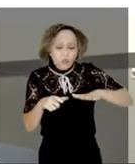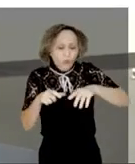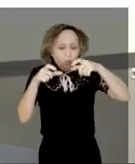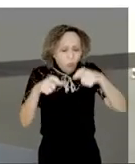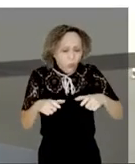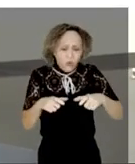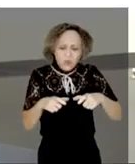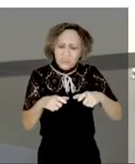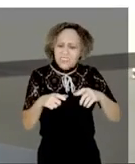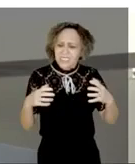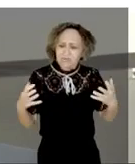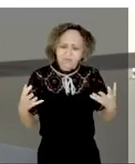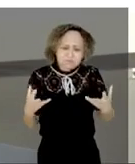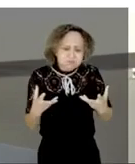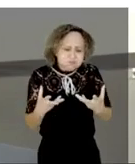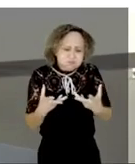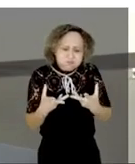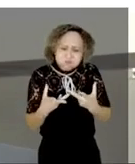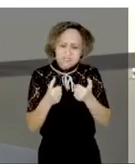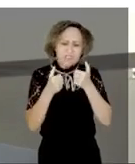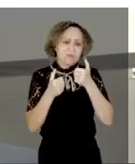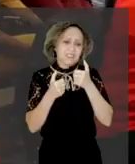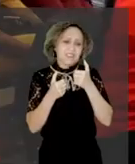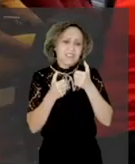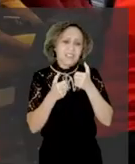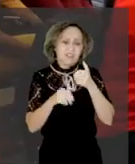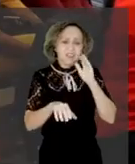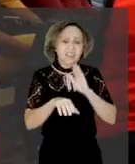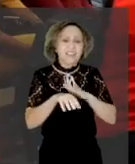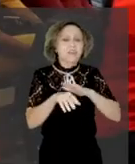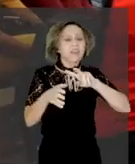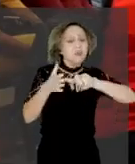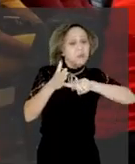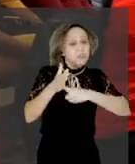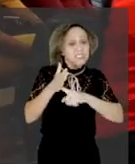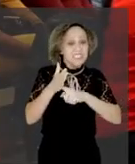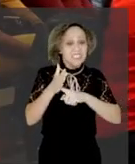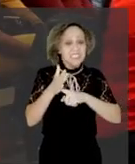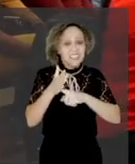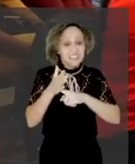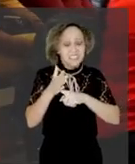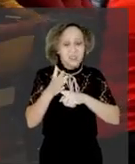história de luta ainda. Então sejam todos bem-vindos e bem-vindas.